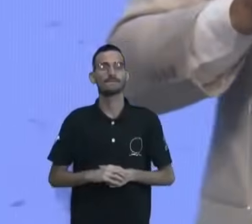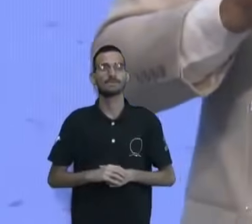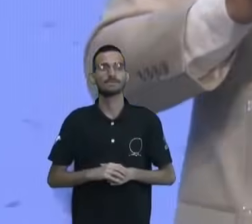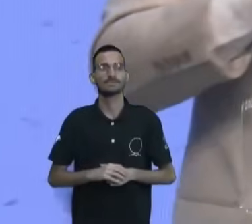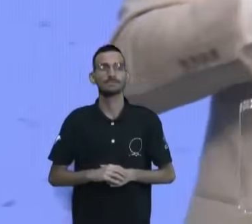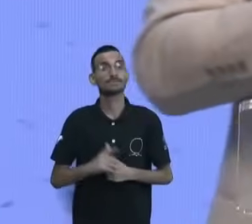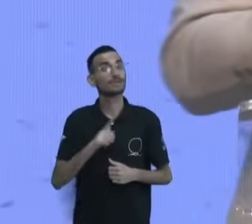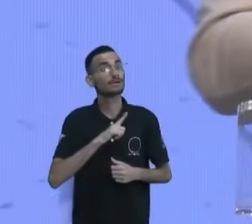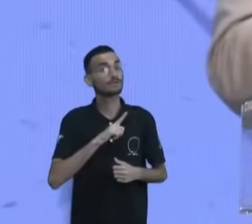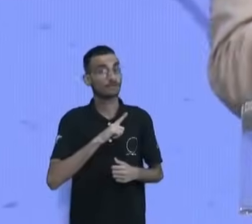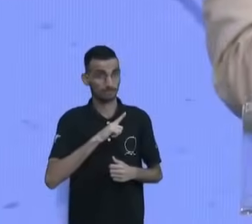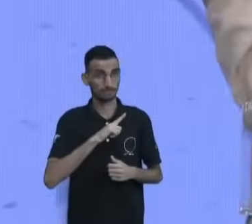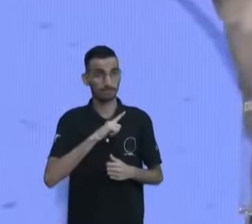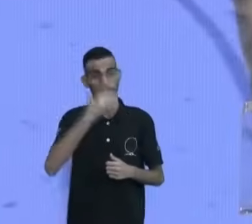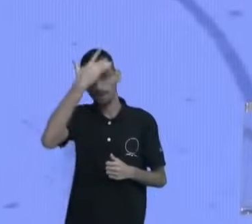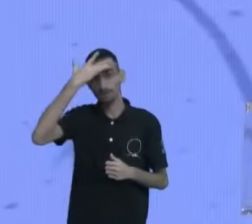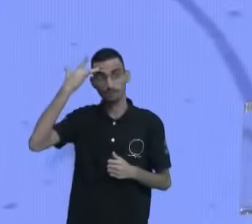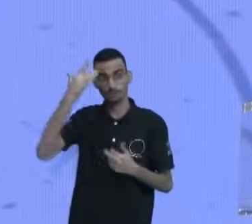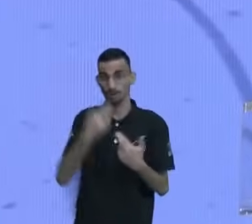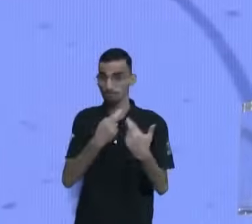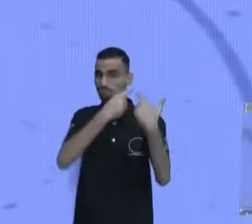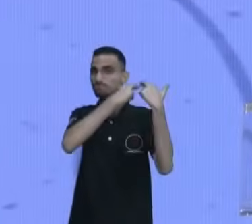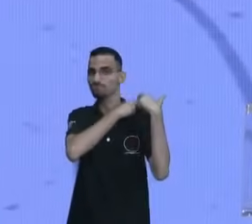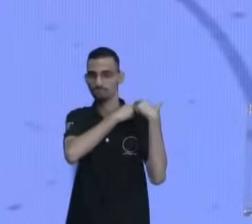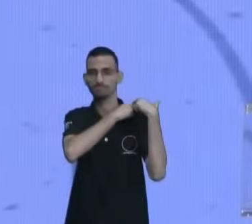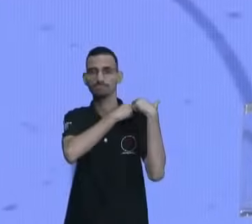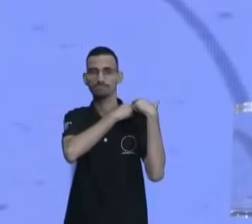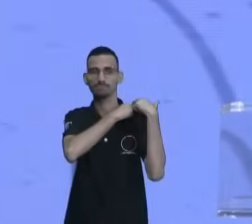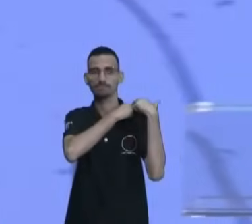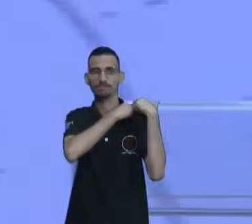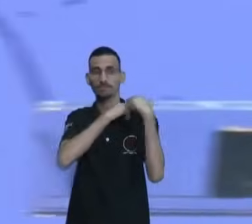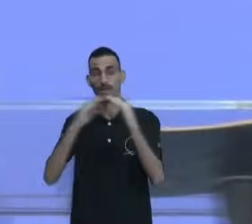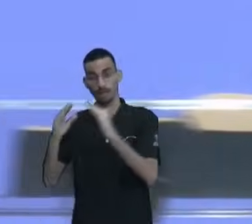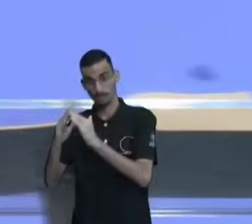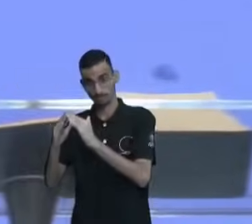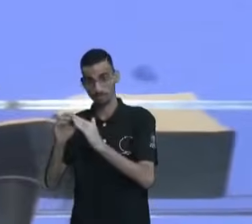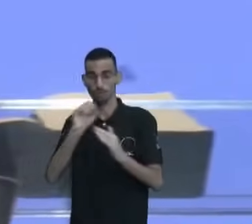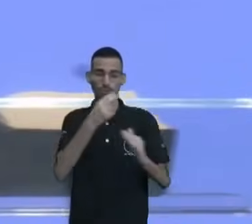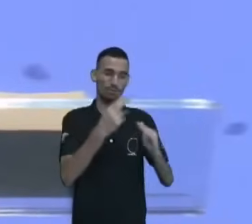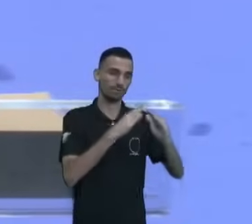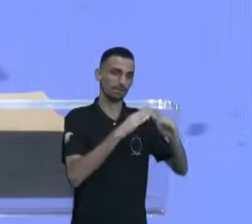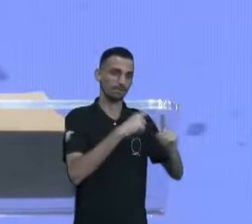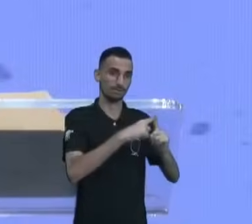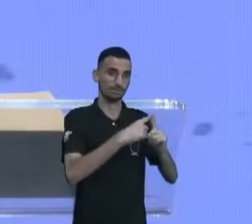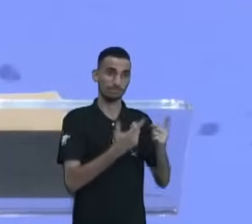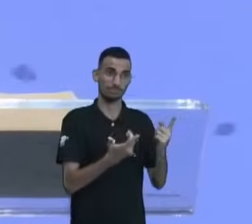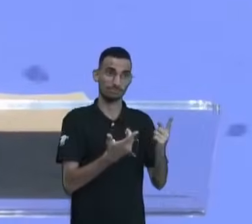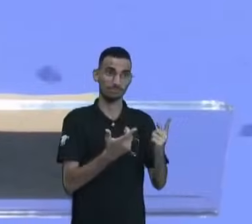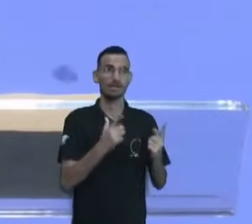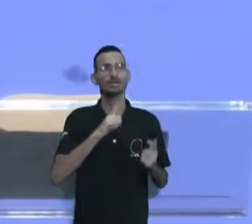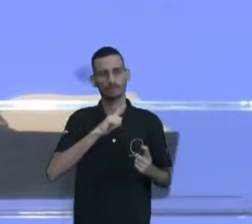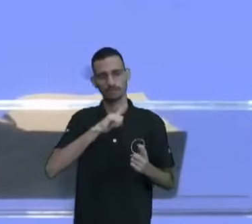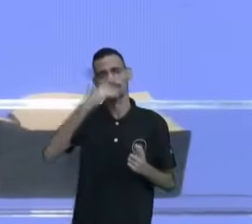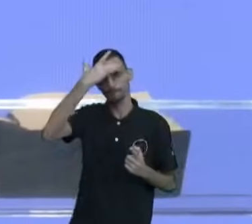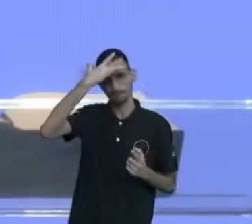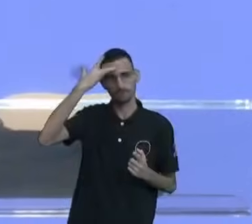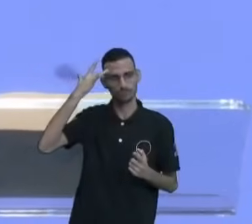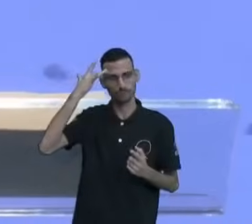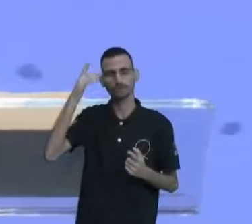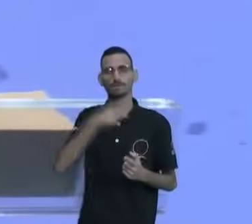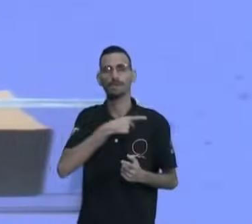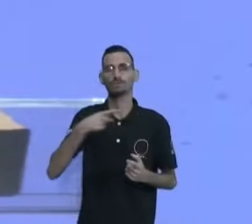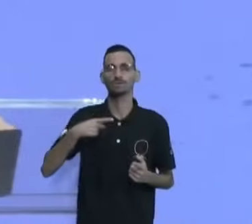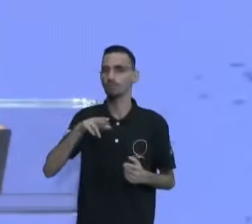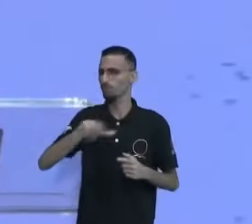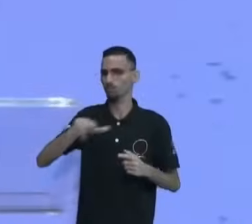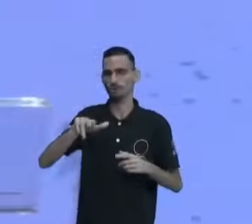autoridade lá tem um irmão tem uma irmã que não é pastor que não é